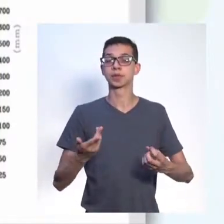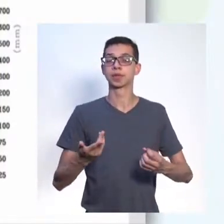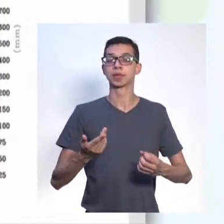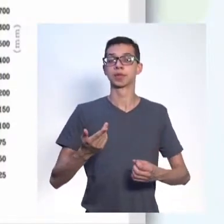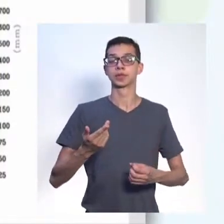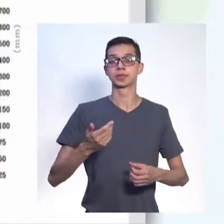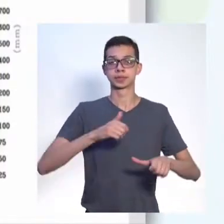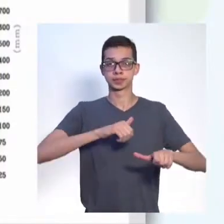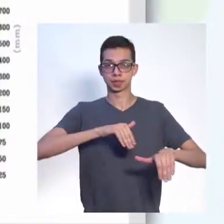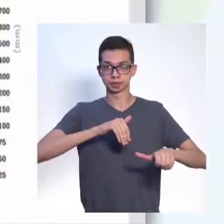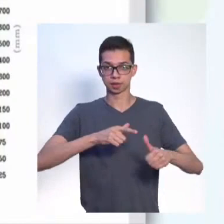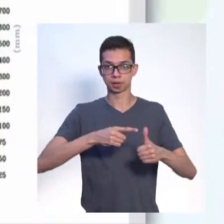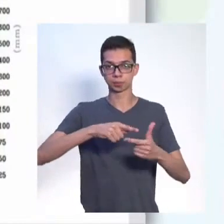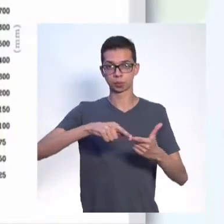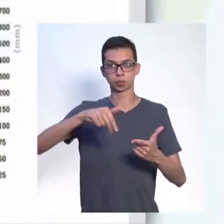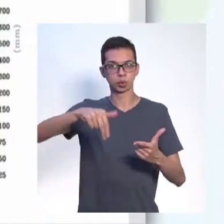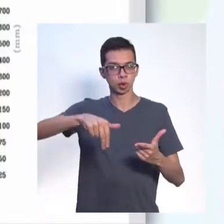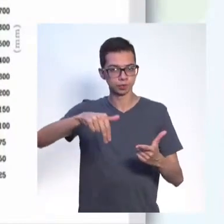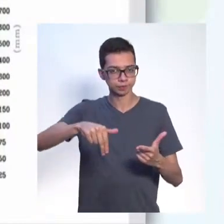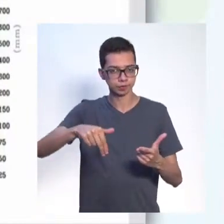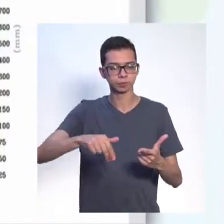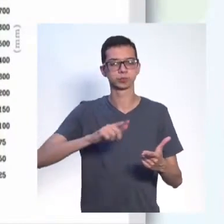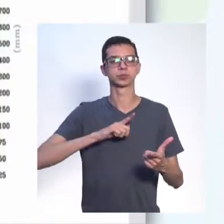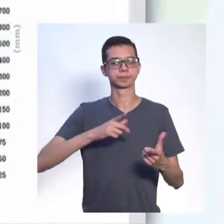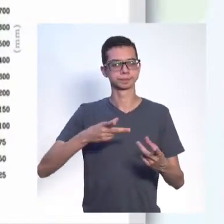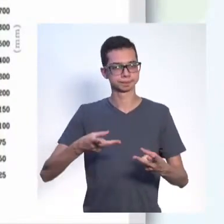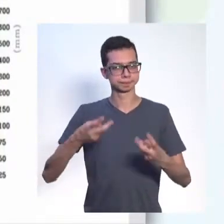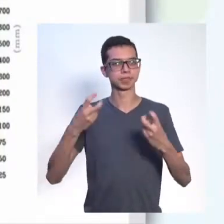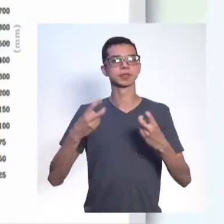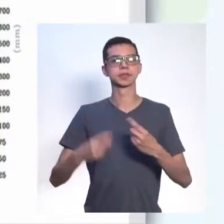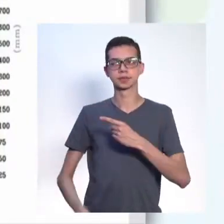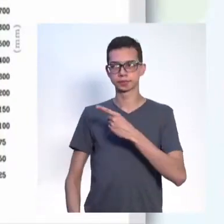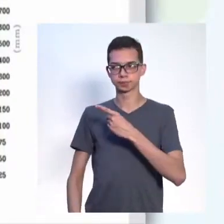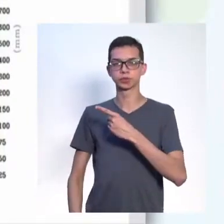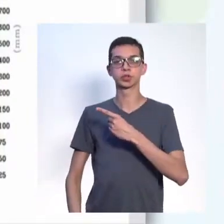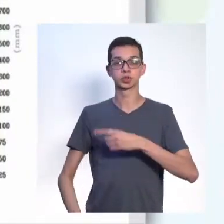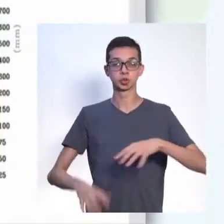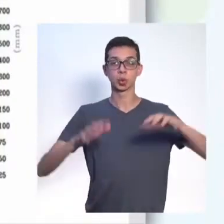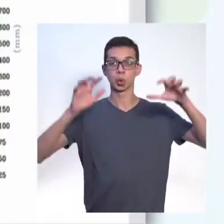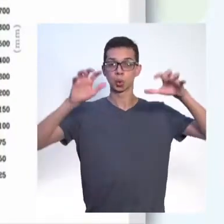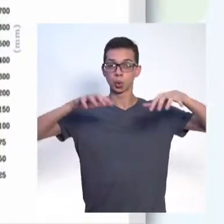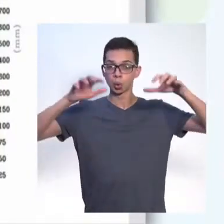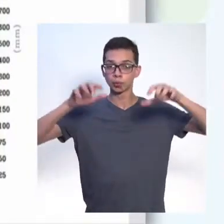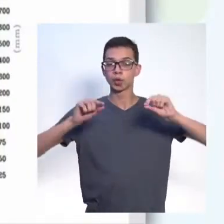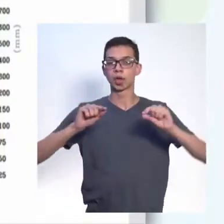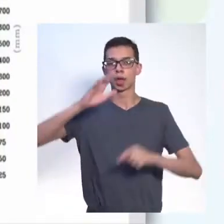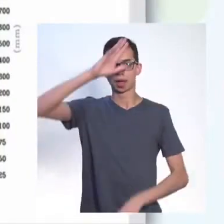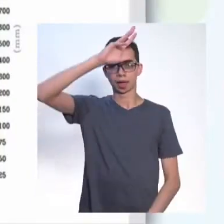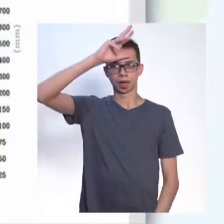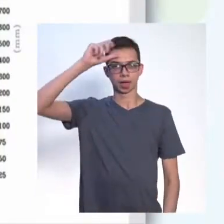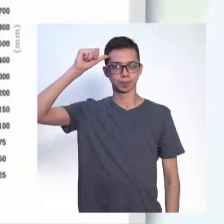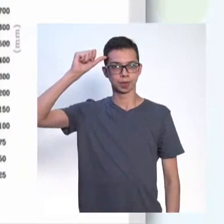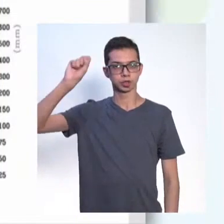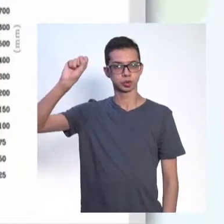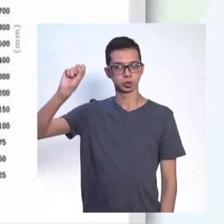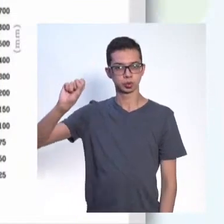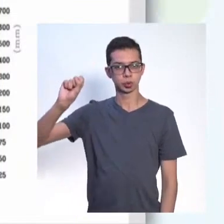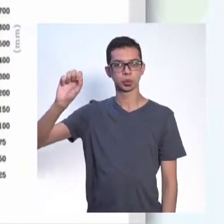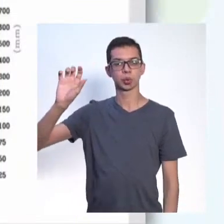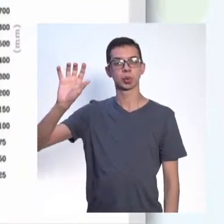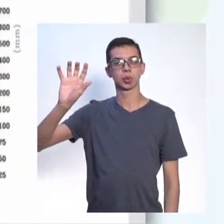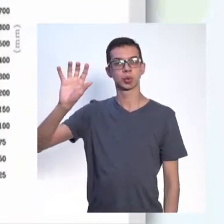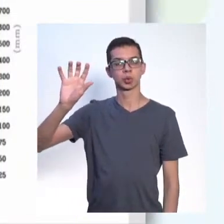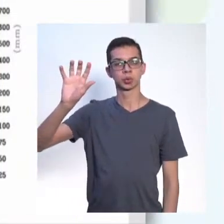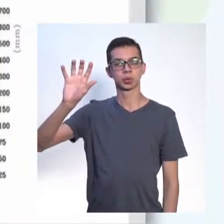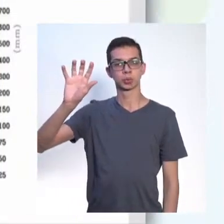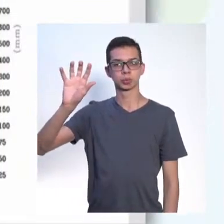novembro já tem climatologicamente essa indicação dessas chuvas migrando do sul da região amazônica em direção ao